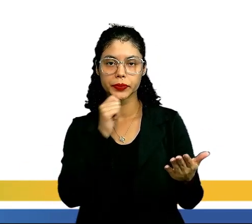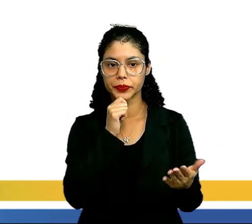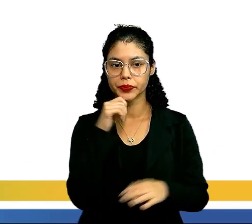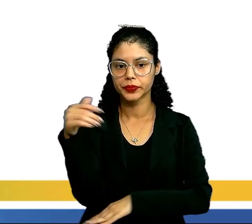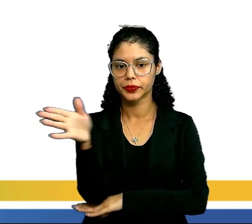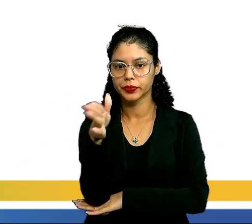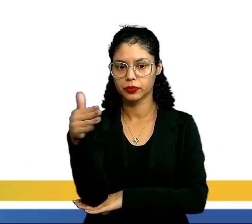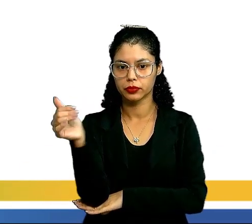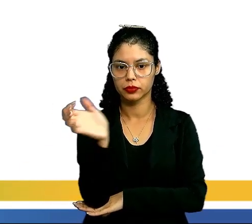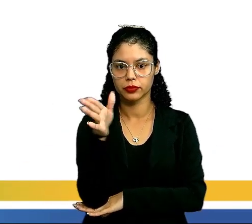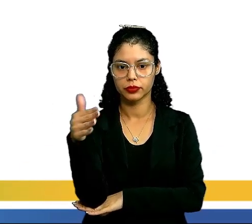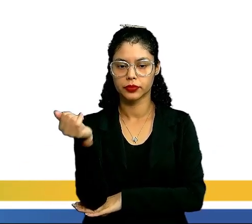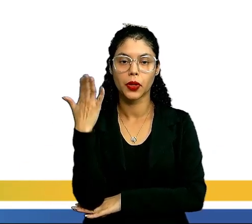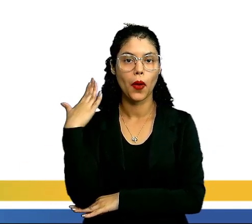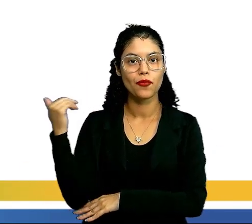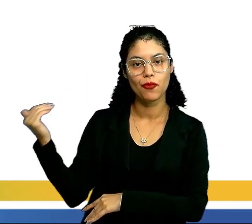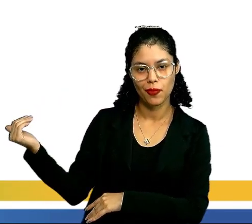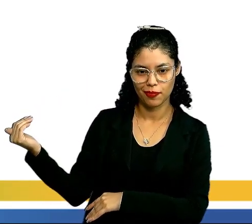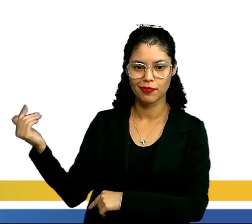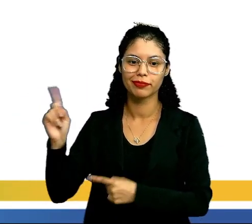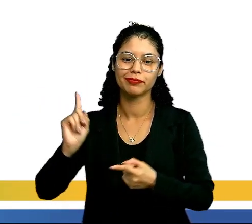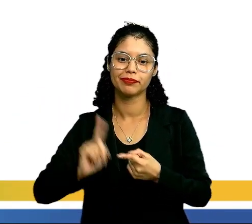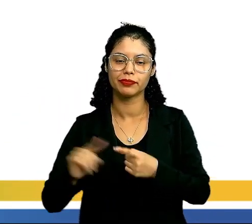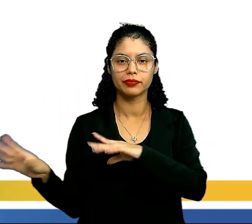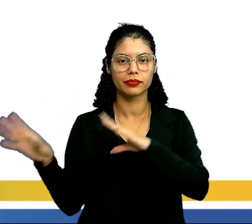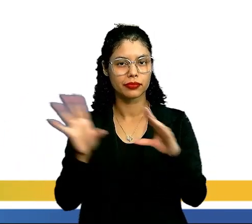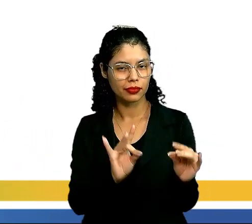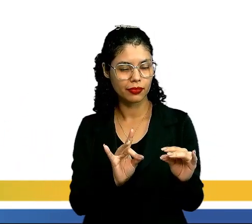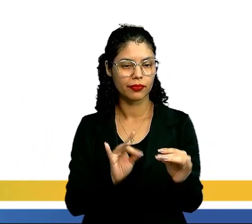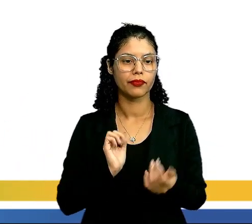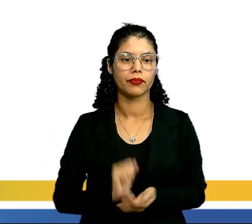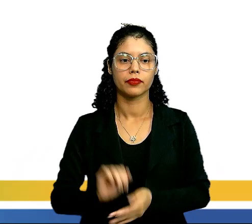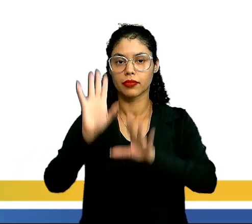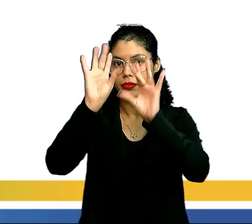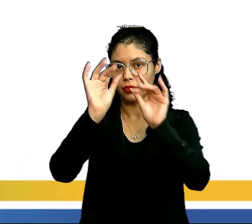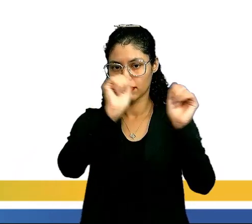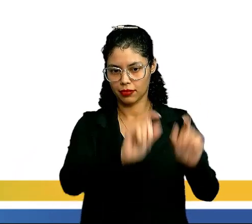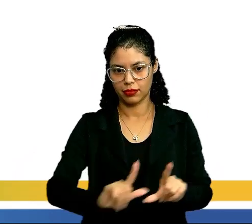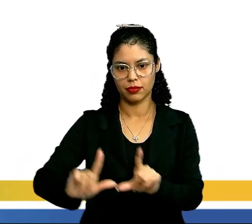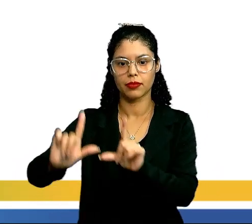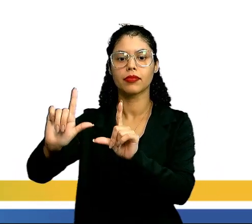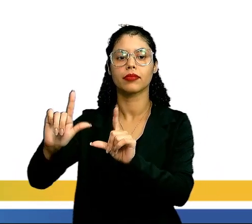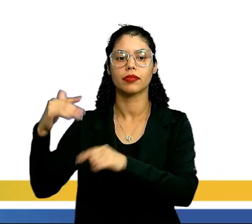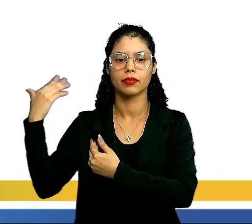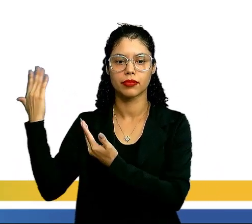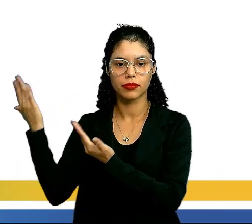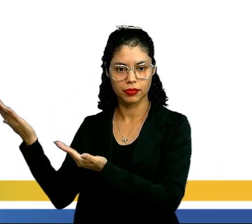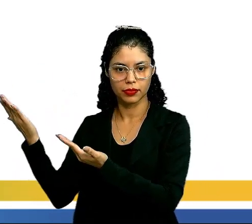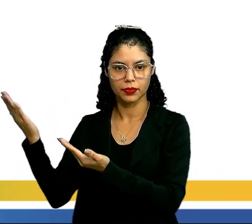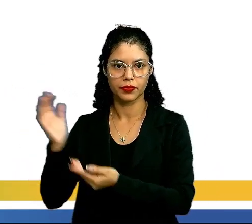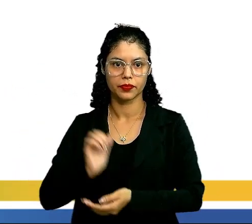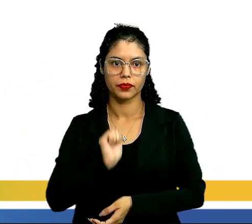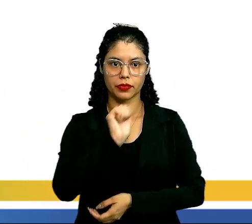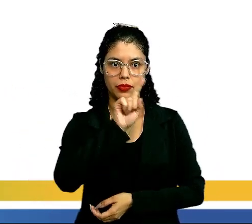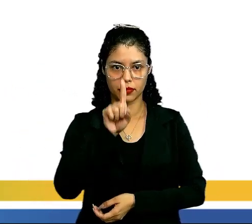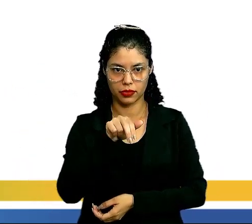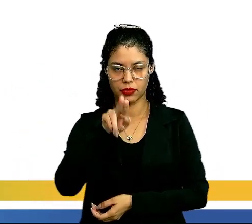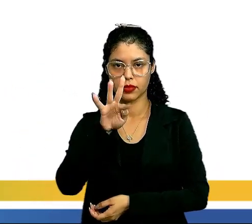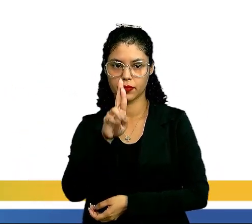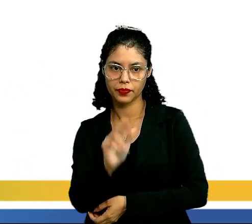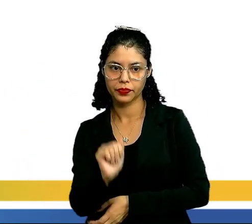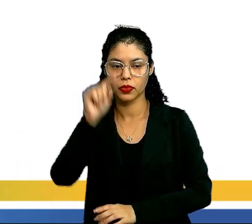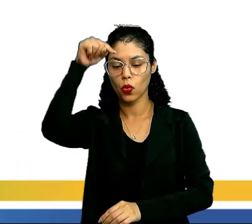da ONU é bastante famosa por trazer essa projeção azimutal. Então, a gente